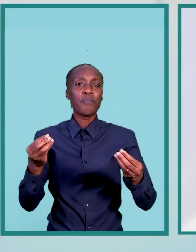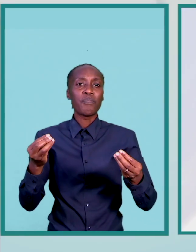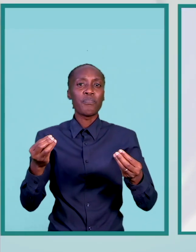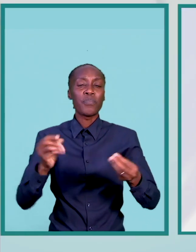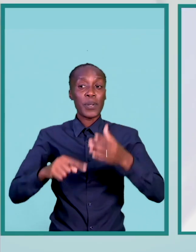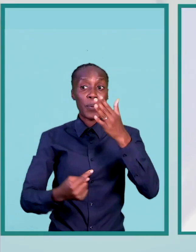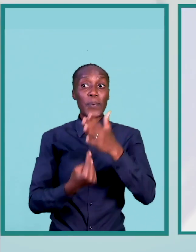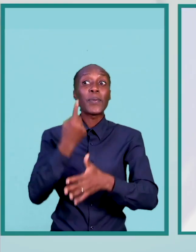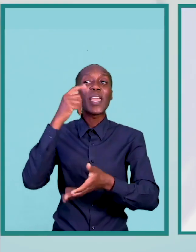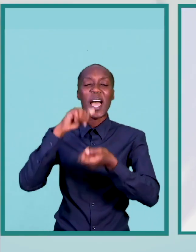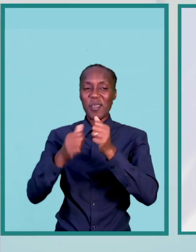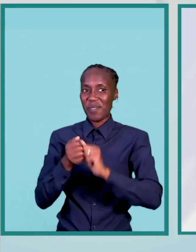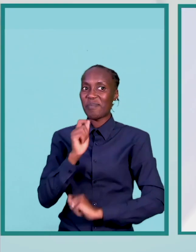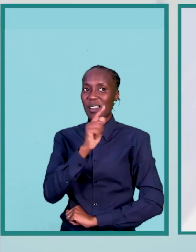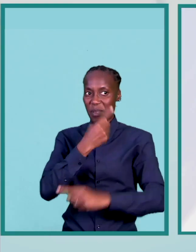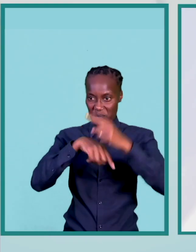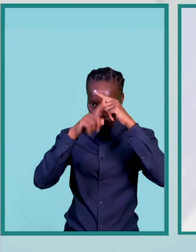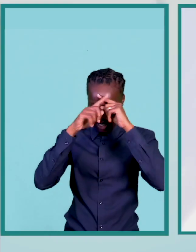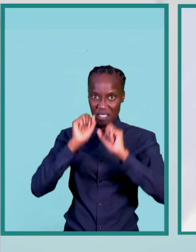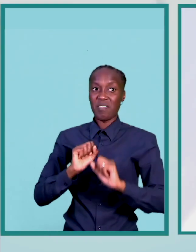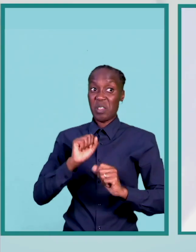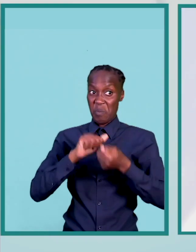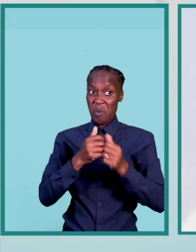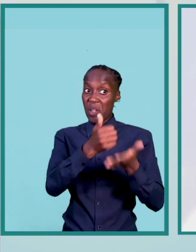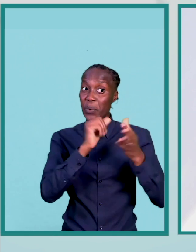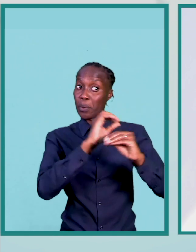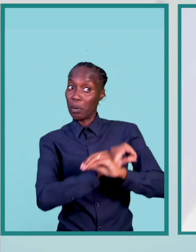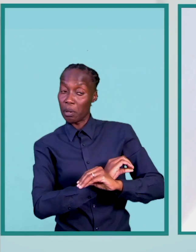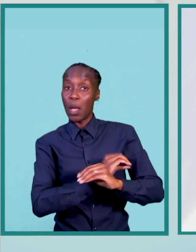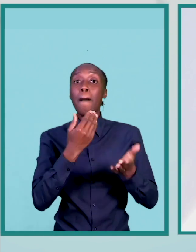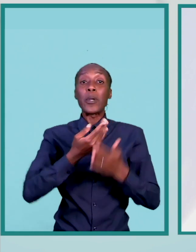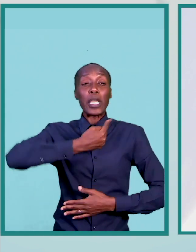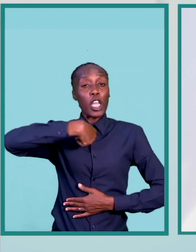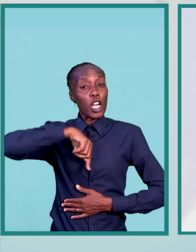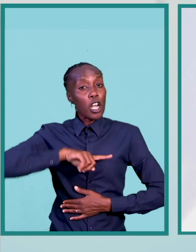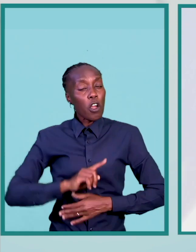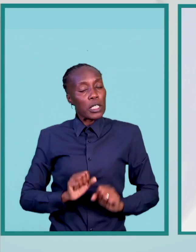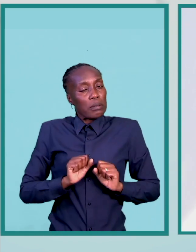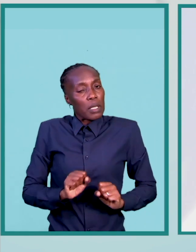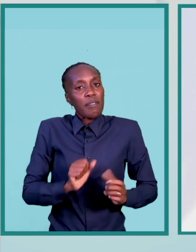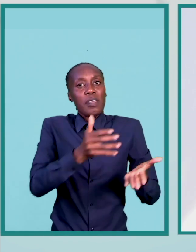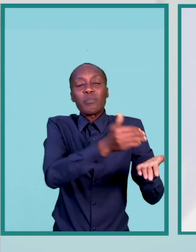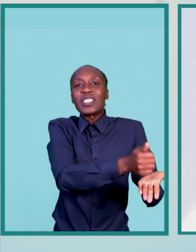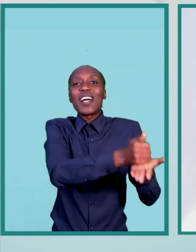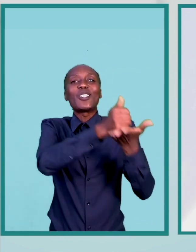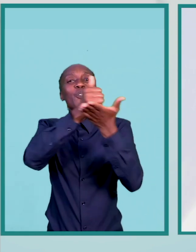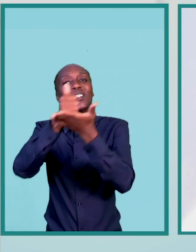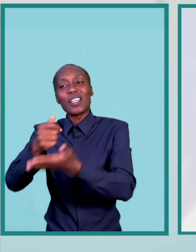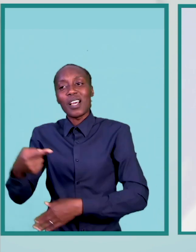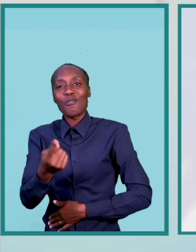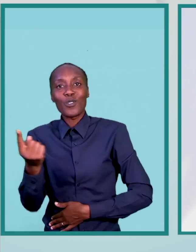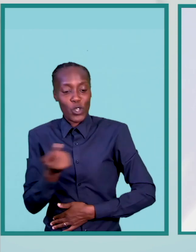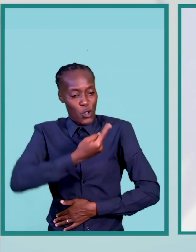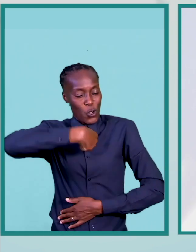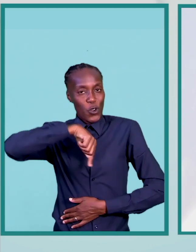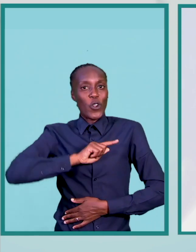o quê? Incutida a de omissão de um dever. Porque a nossa missão para com a sociedade, para com as crianças, é servir a